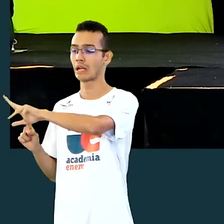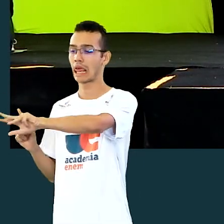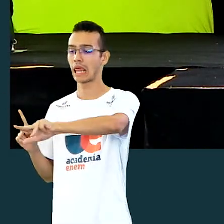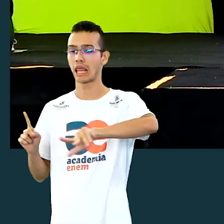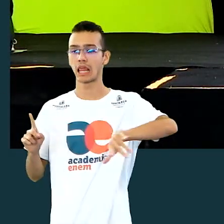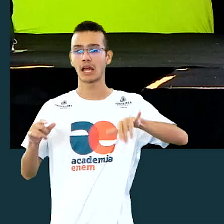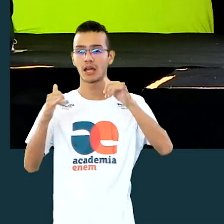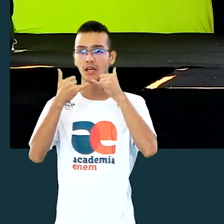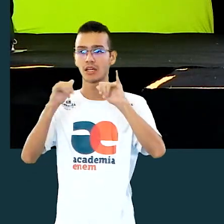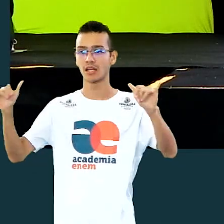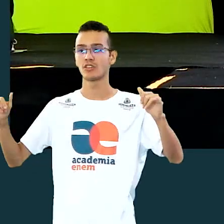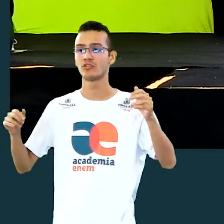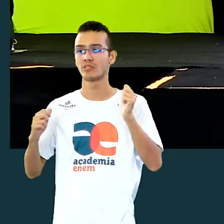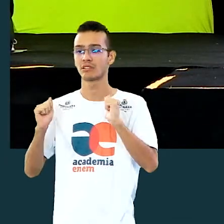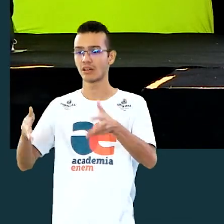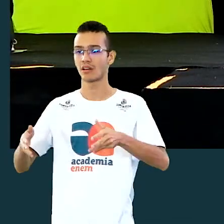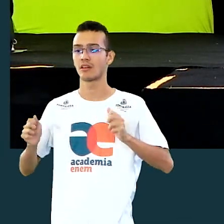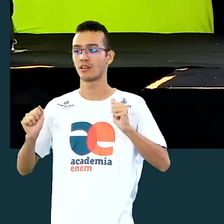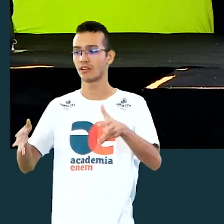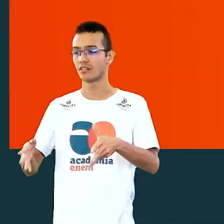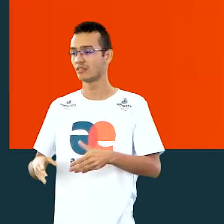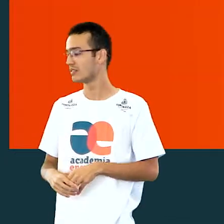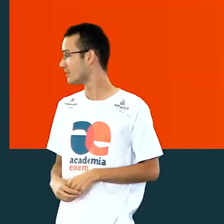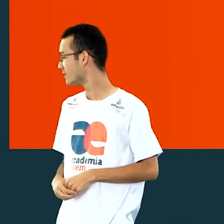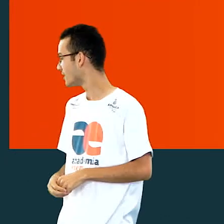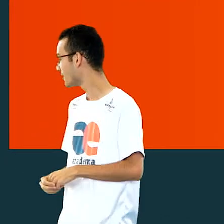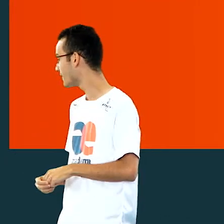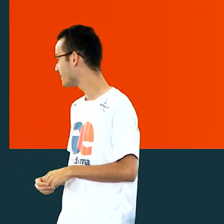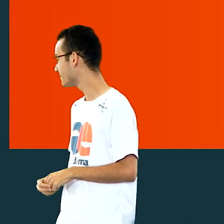cá. Oi, sim, eu não te atendi.